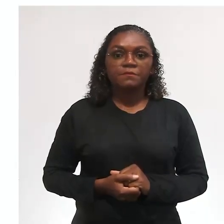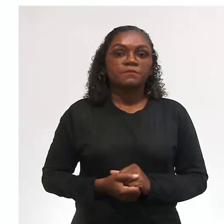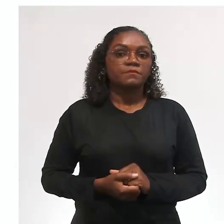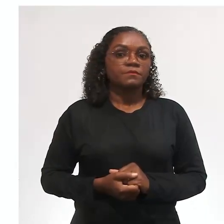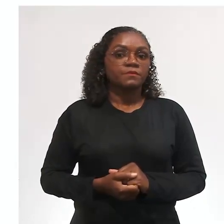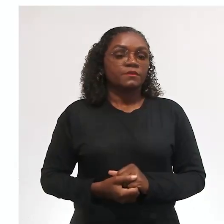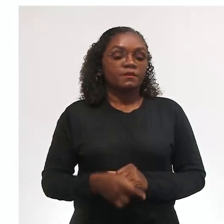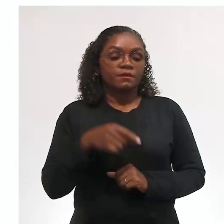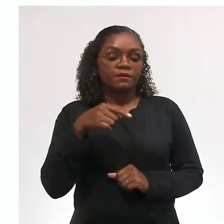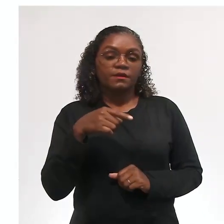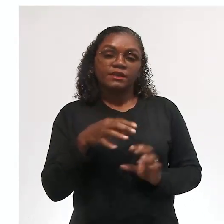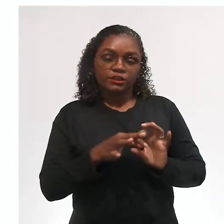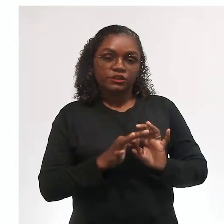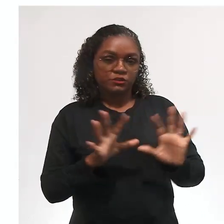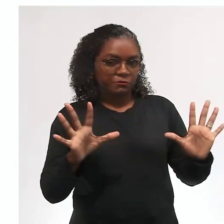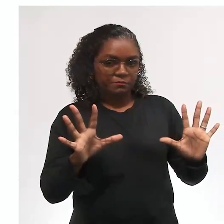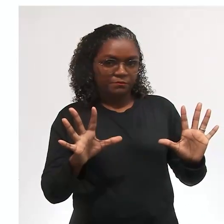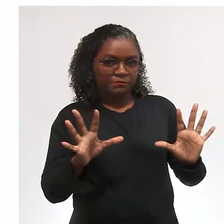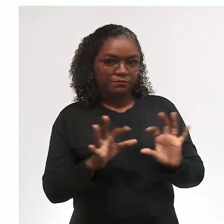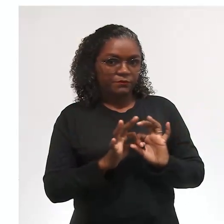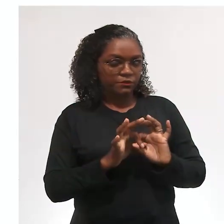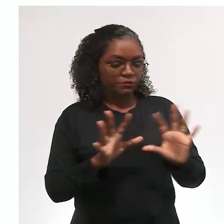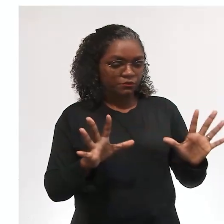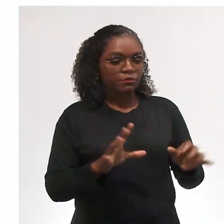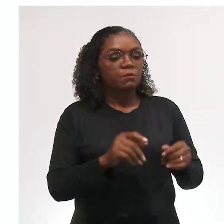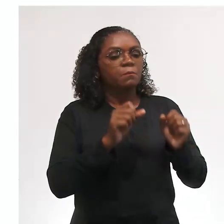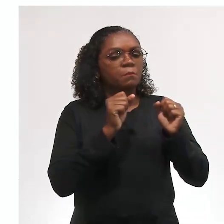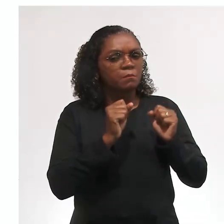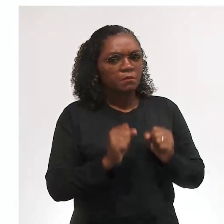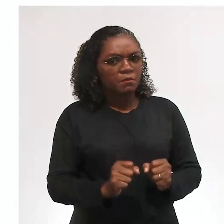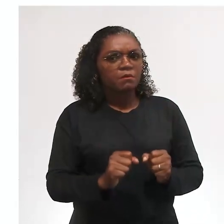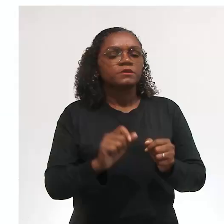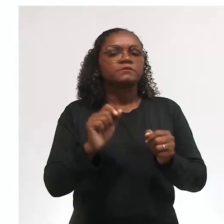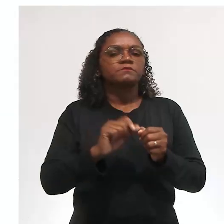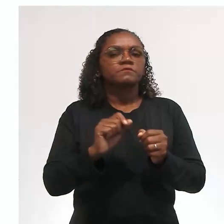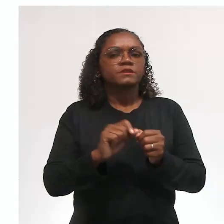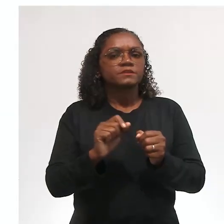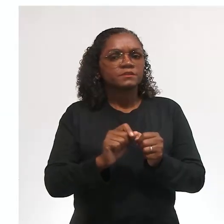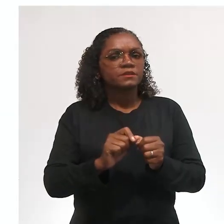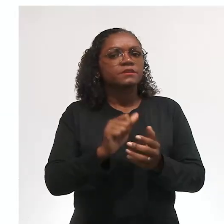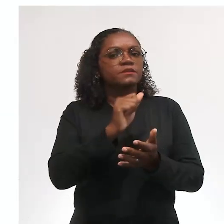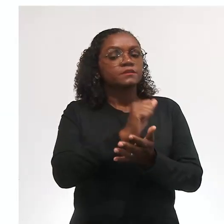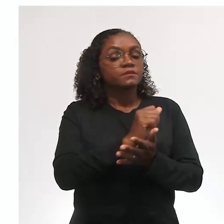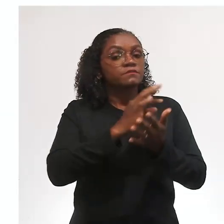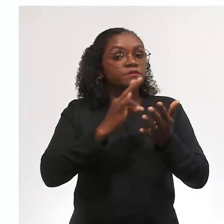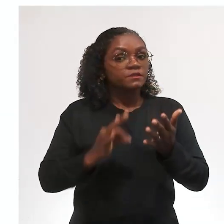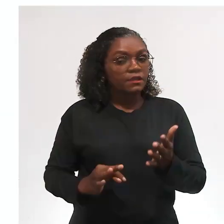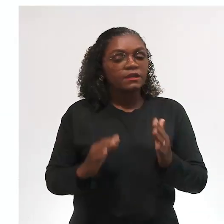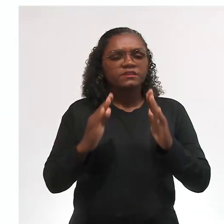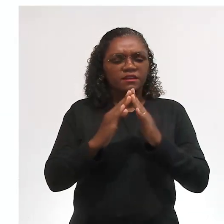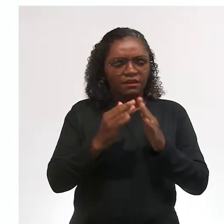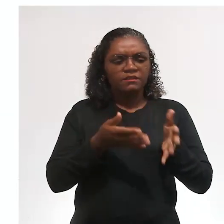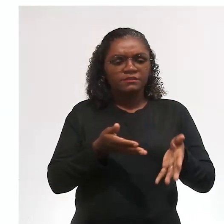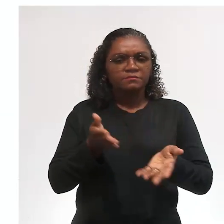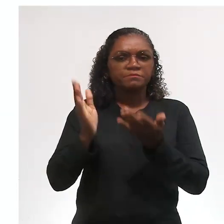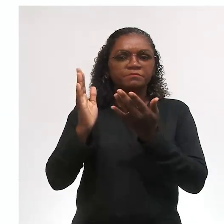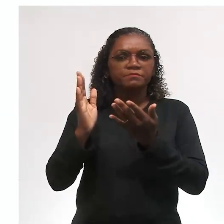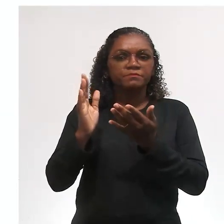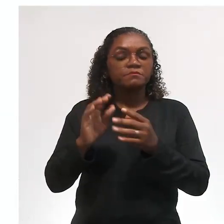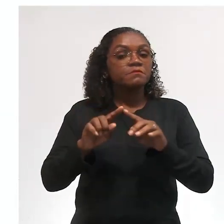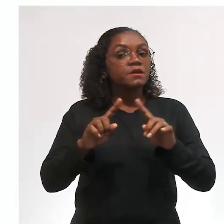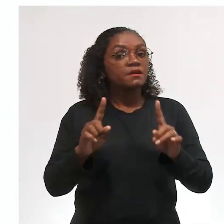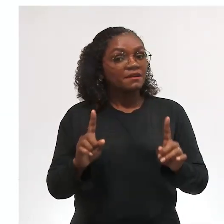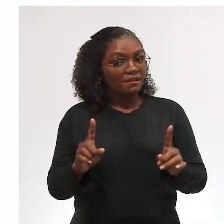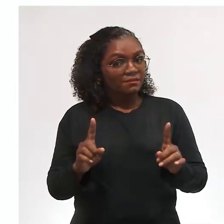professor permite que os alunos terminem suas atividades em casa, caso terminem uma tarefa